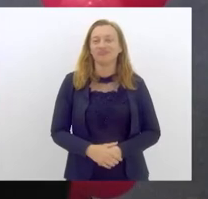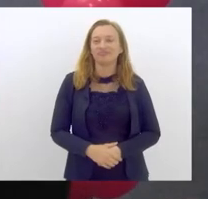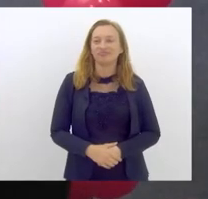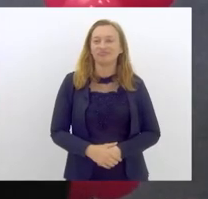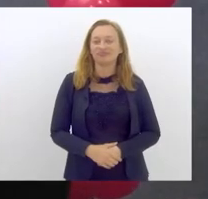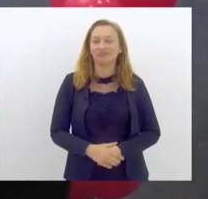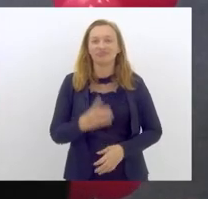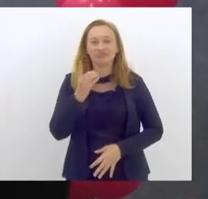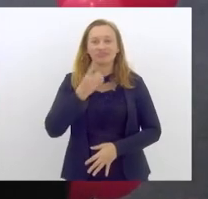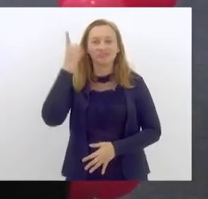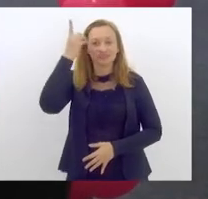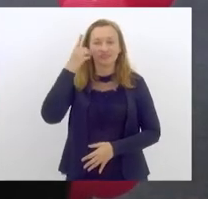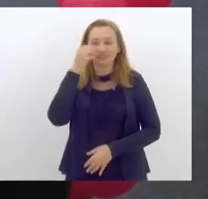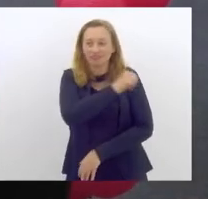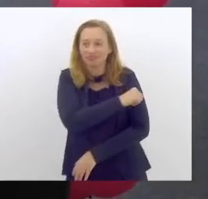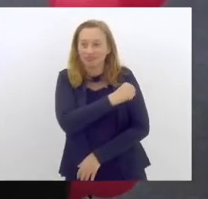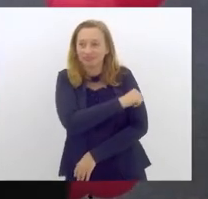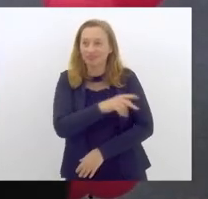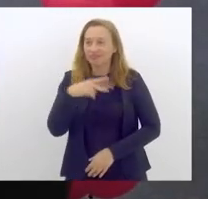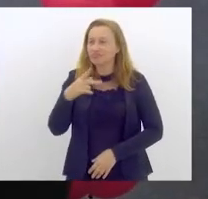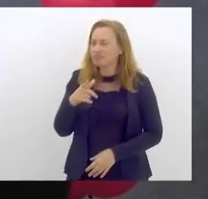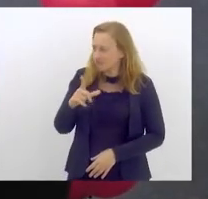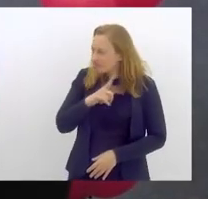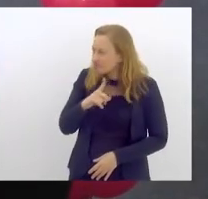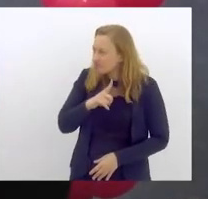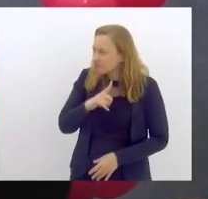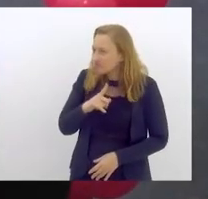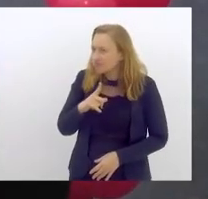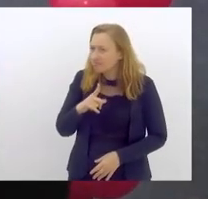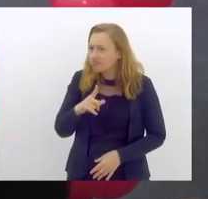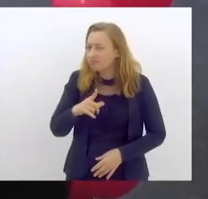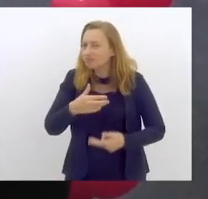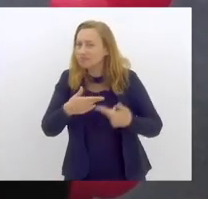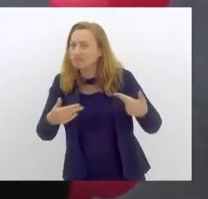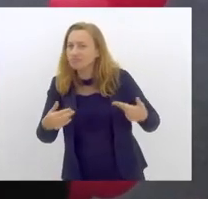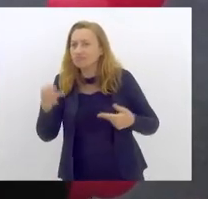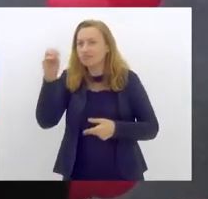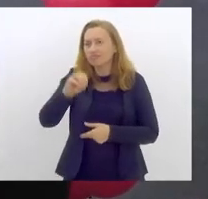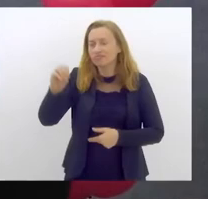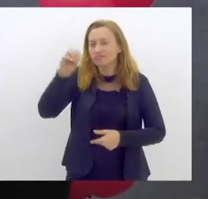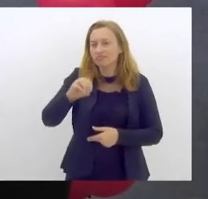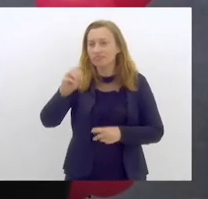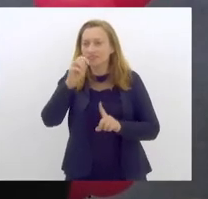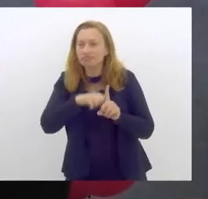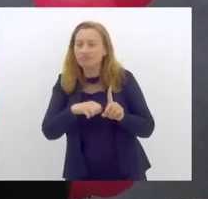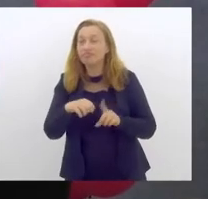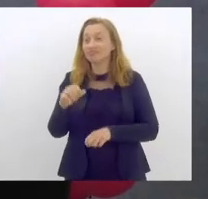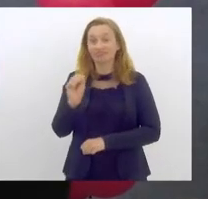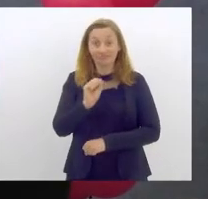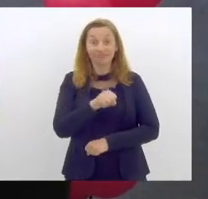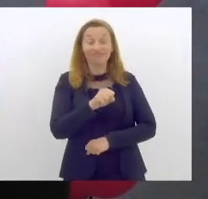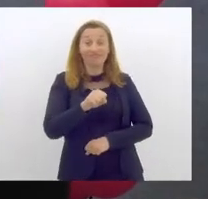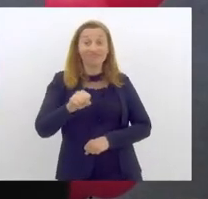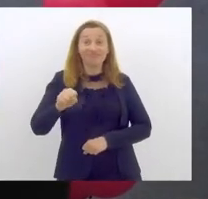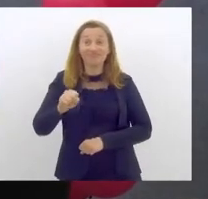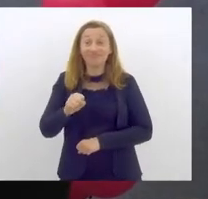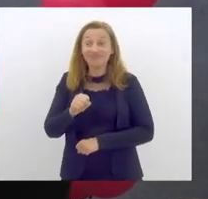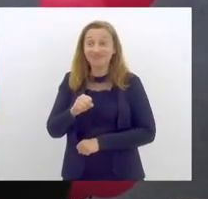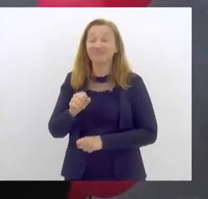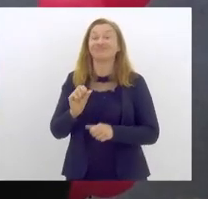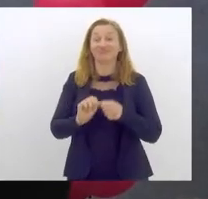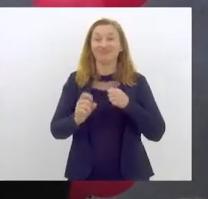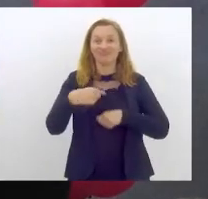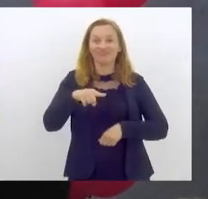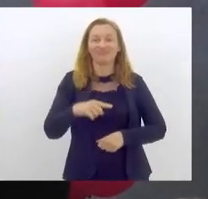deputada Rejane falou você tem alguma coisa para outubro rosa eu falei tenho na verdade eu falei tenho vou